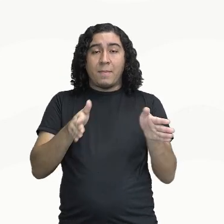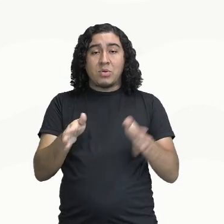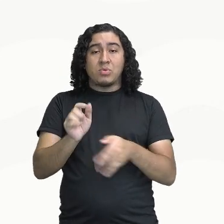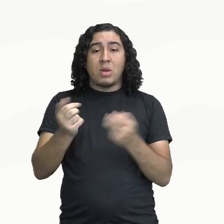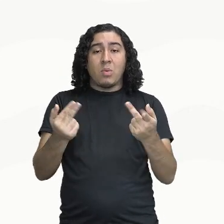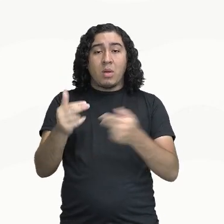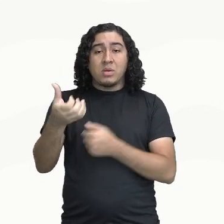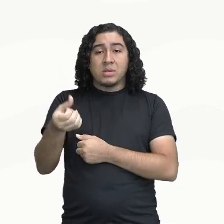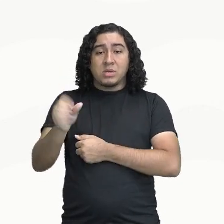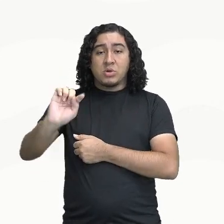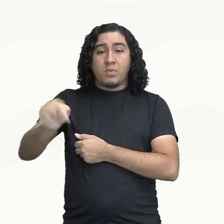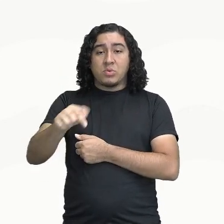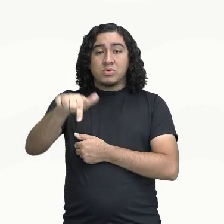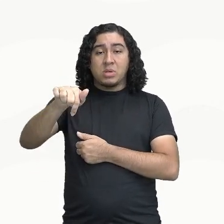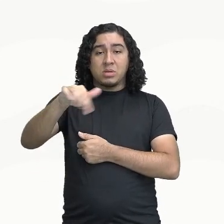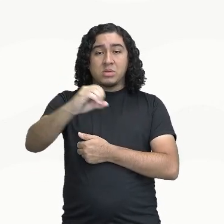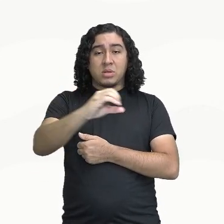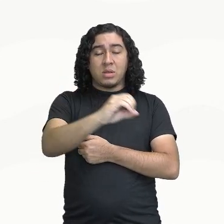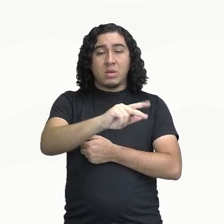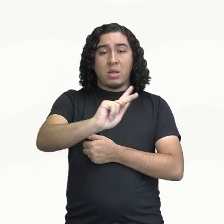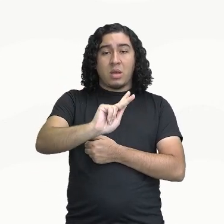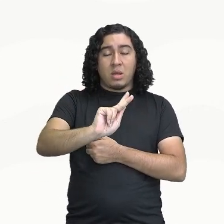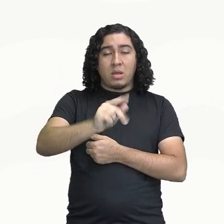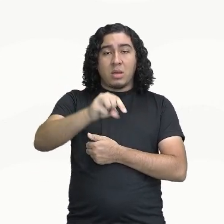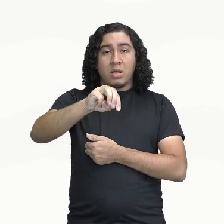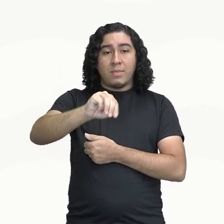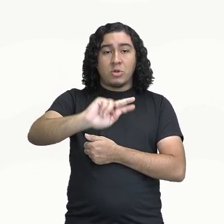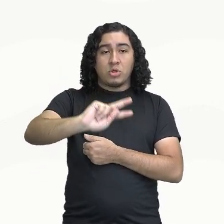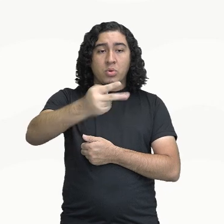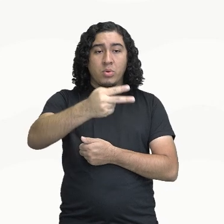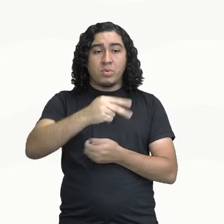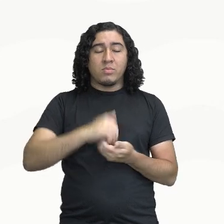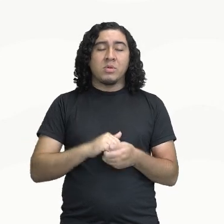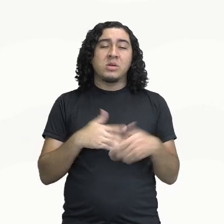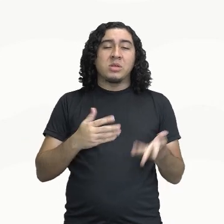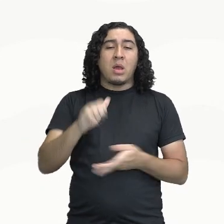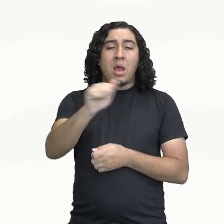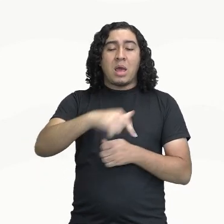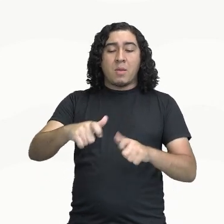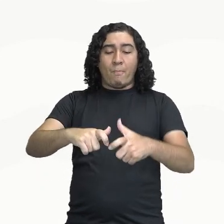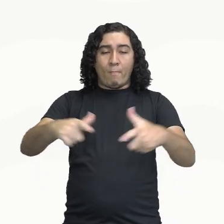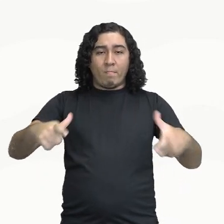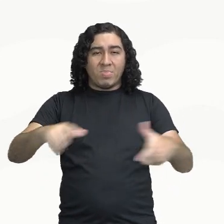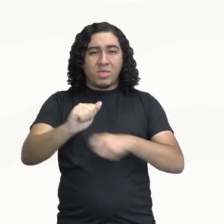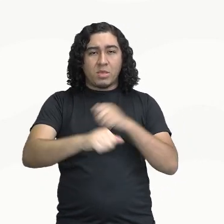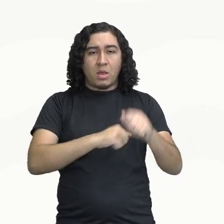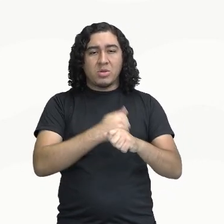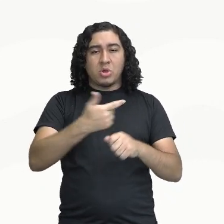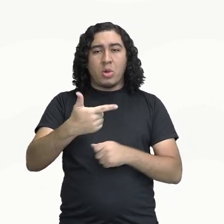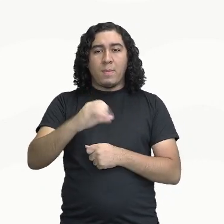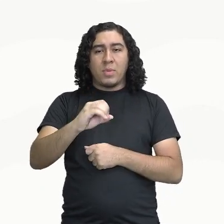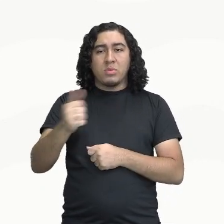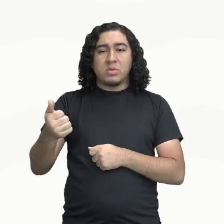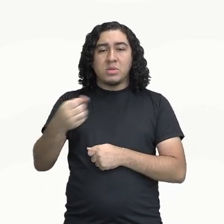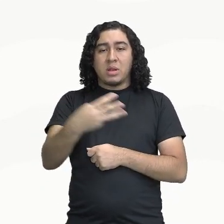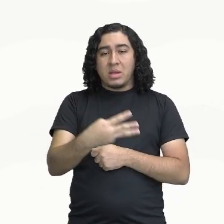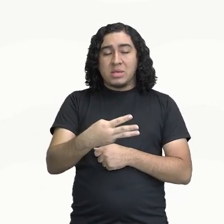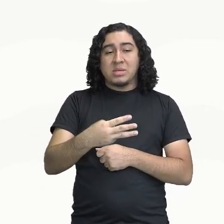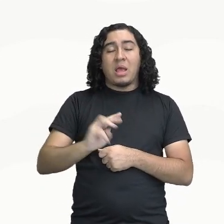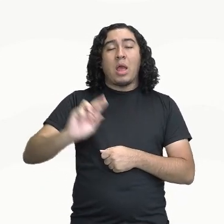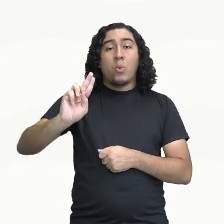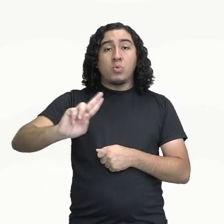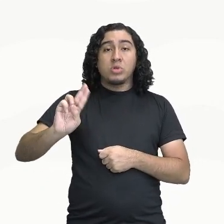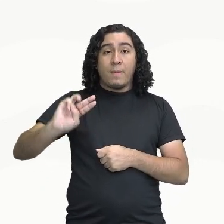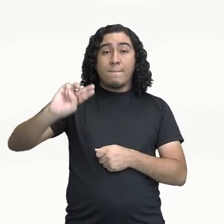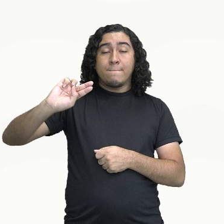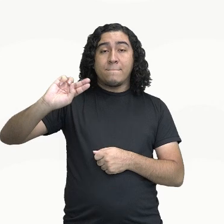igual a 6.700 km², então a área desmatada em 2013, em milhares de